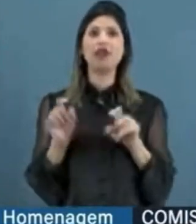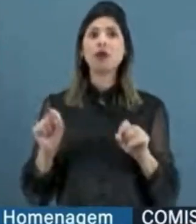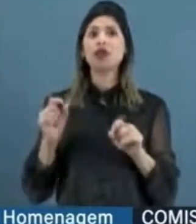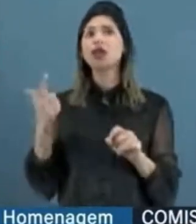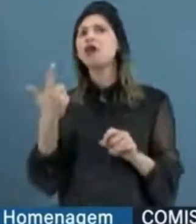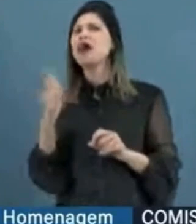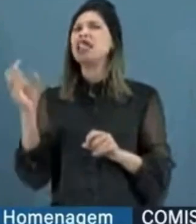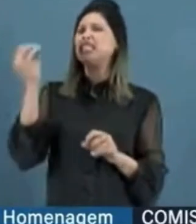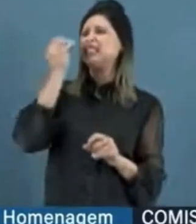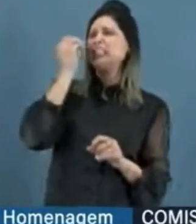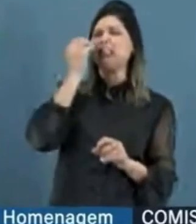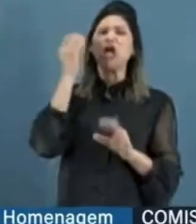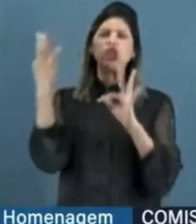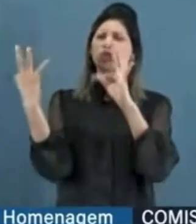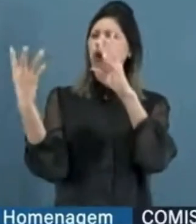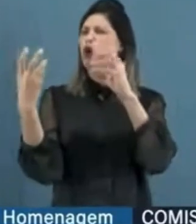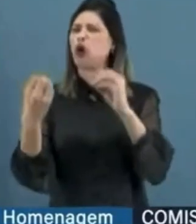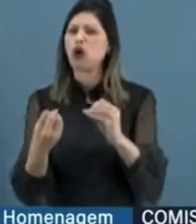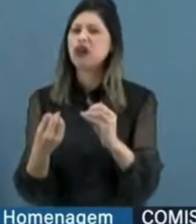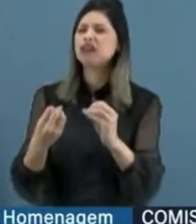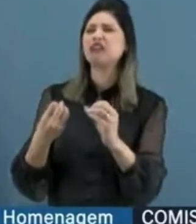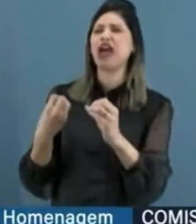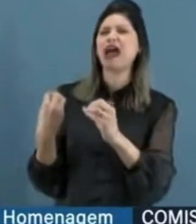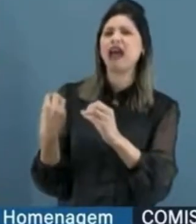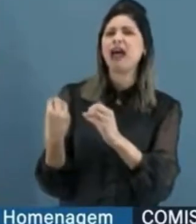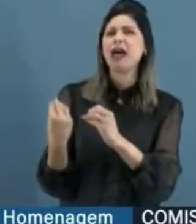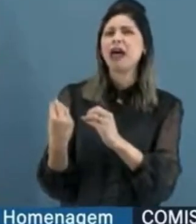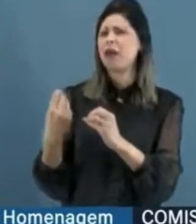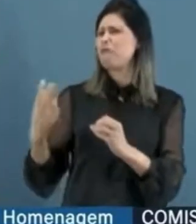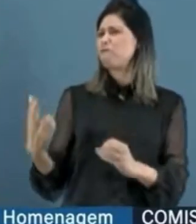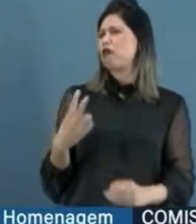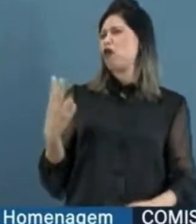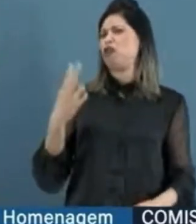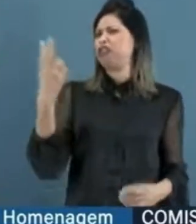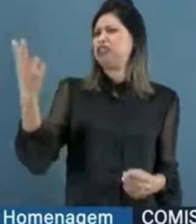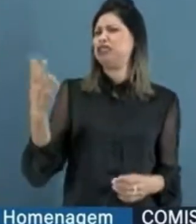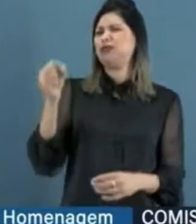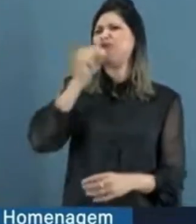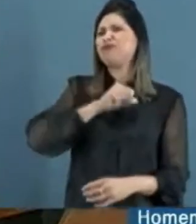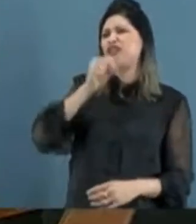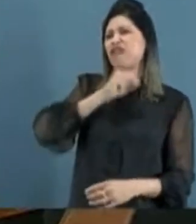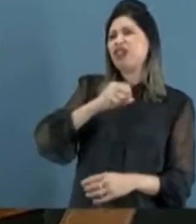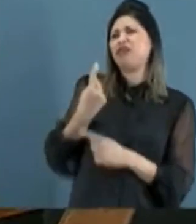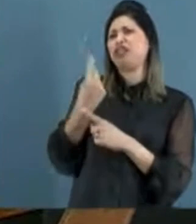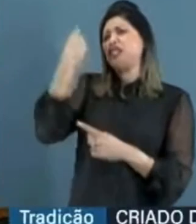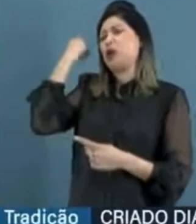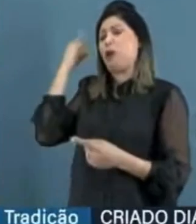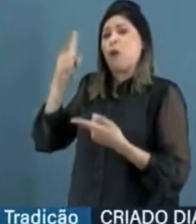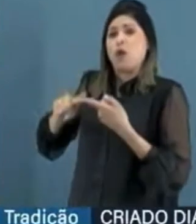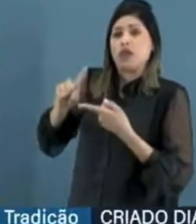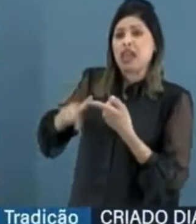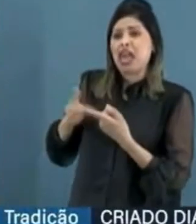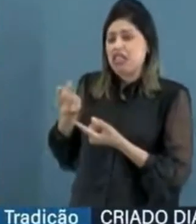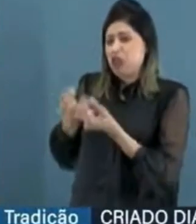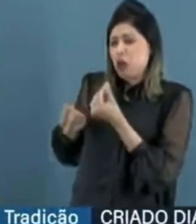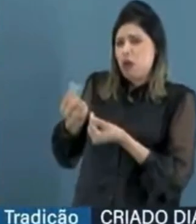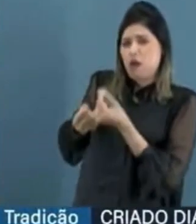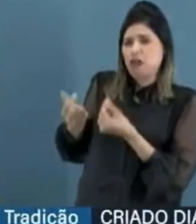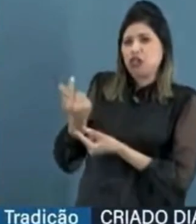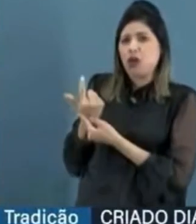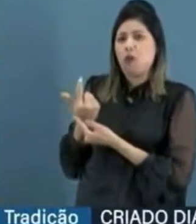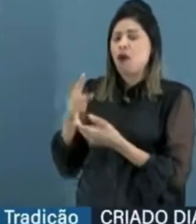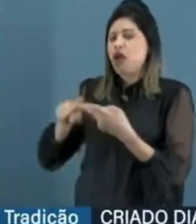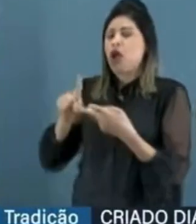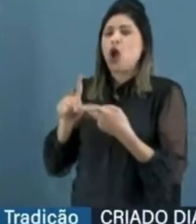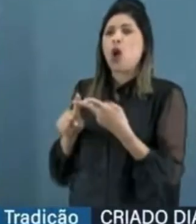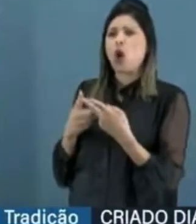temperado, encharcado, agregado de valores antigos do liberalismo econômico, do